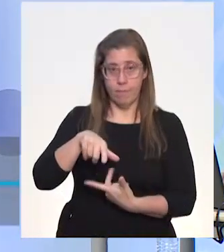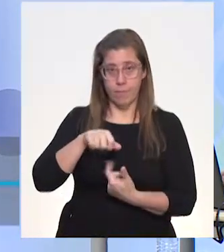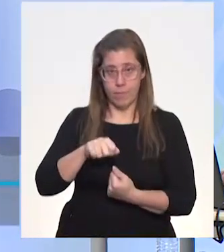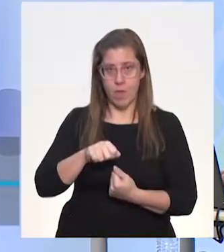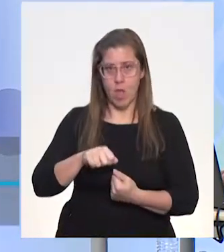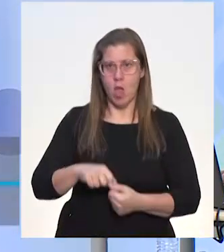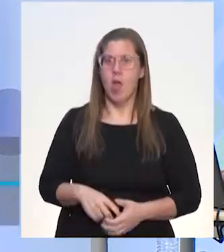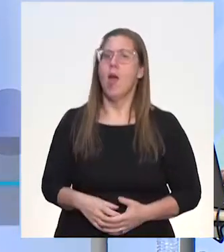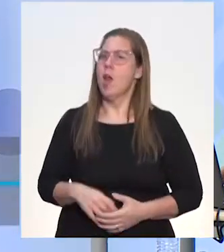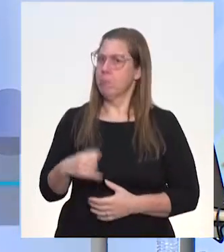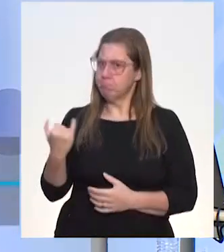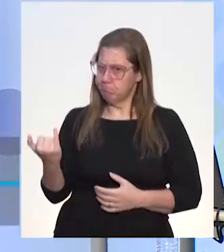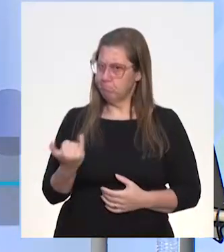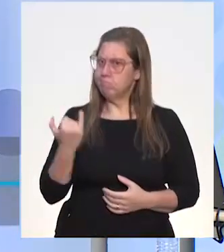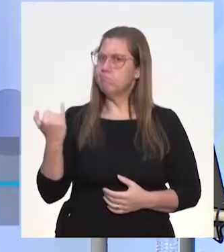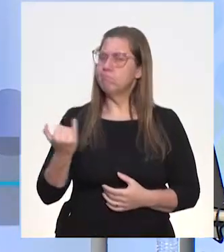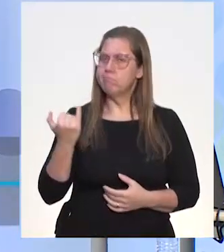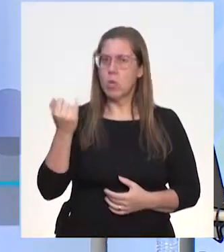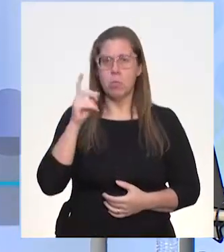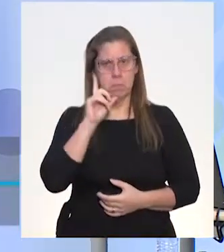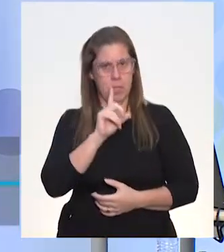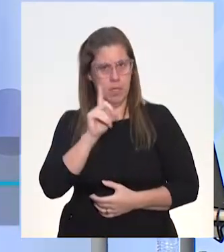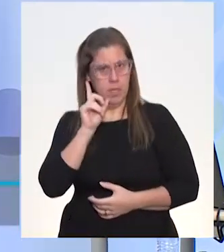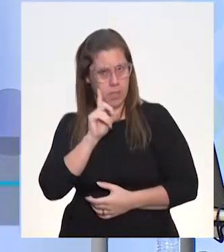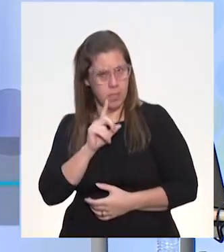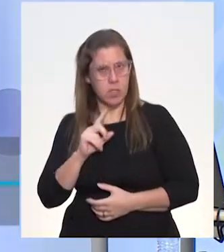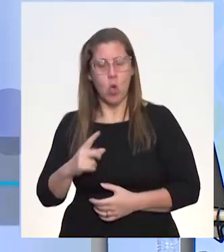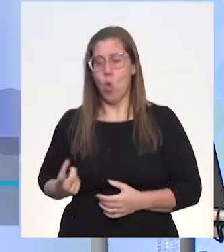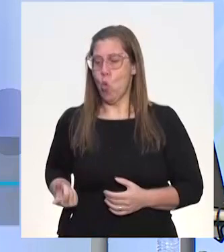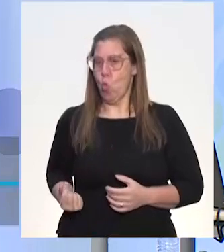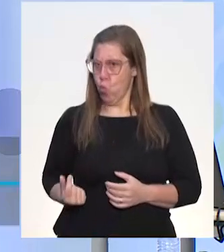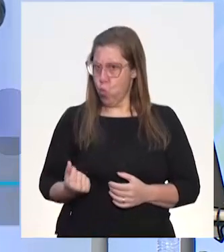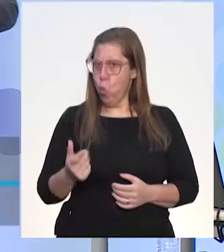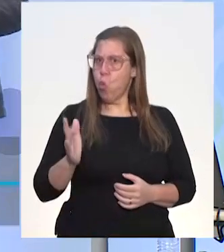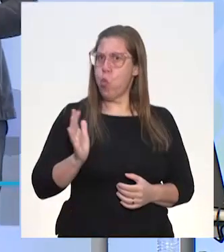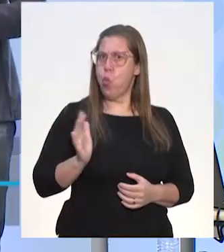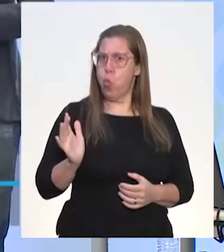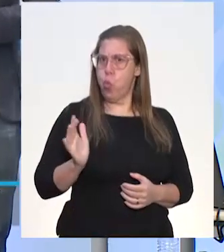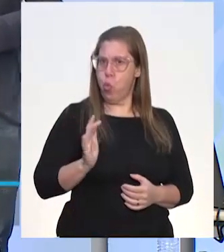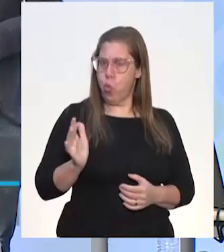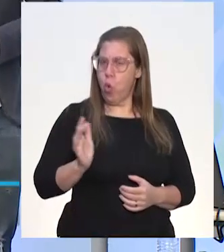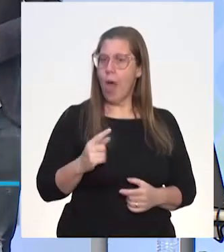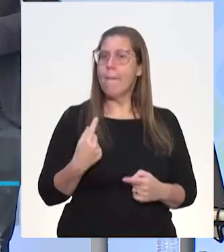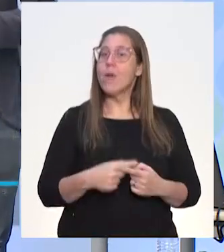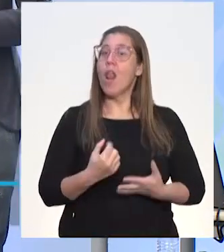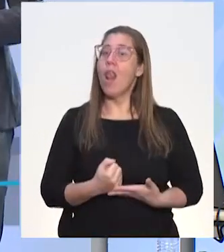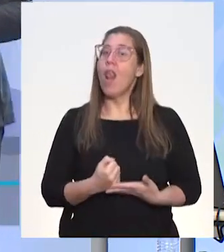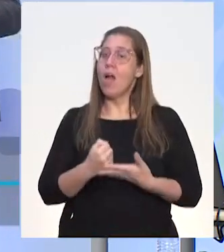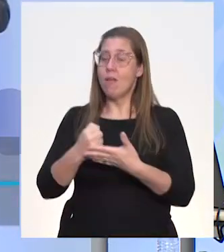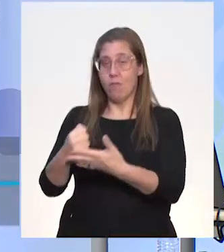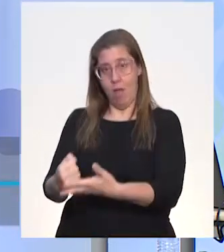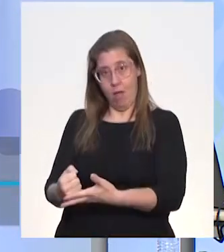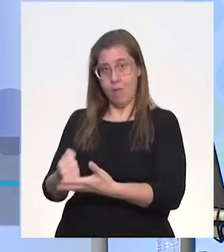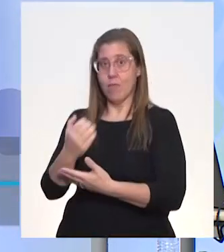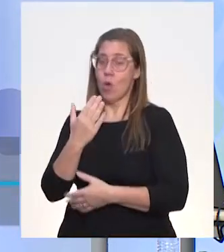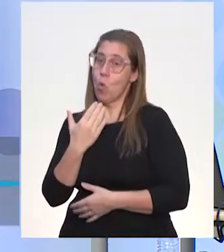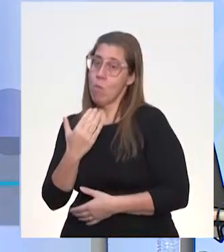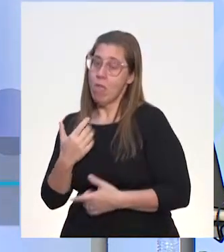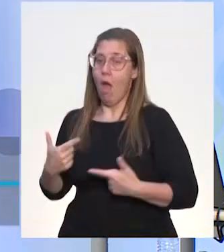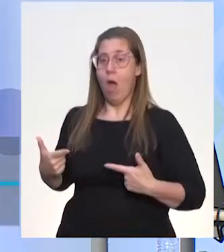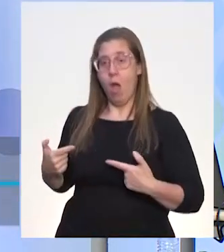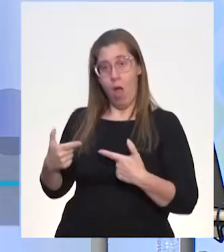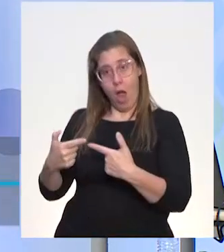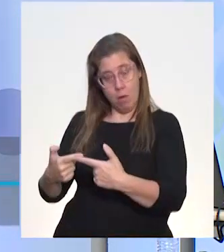grande negócio, os norte-americanos ganhavam muito dinheiro fornecendo suprimentos, fornecendo armas